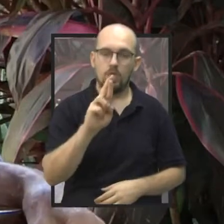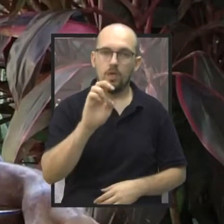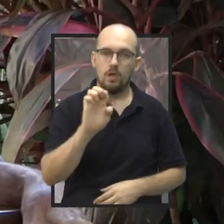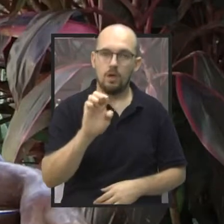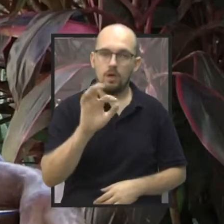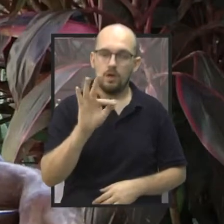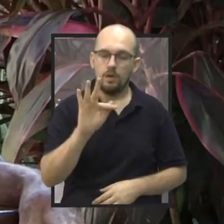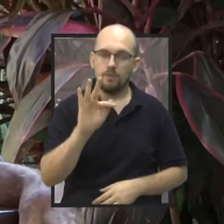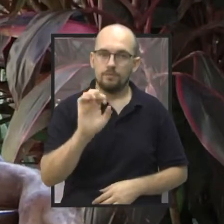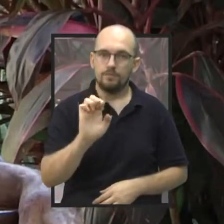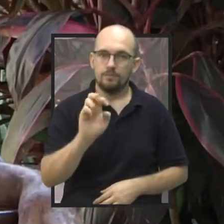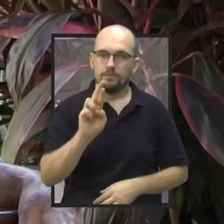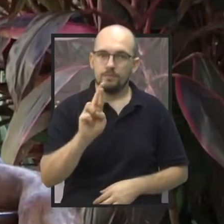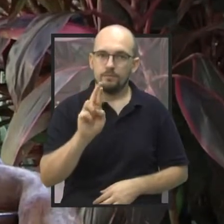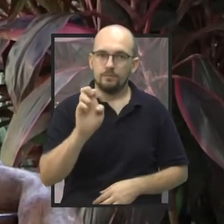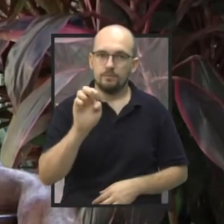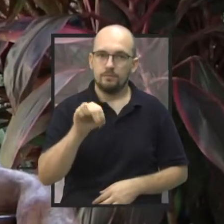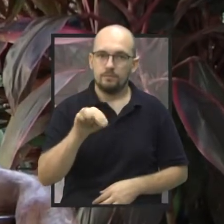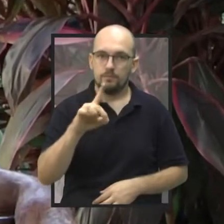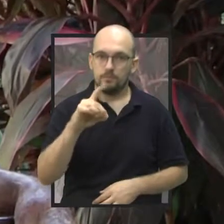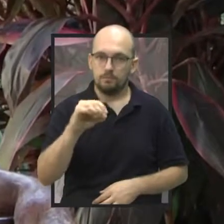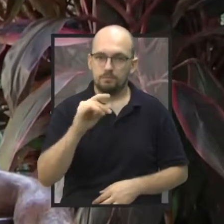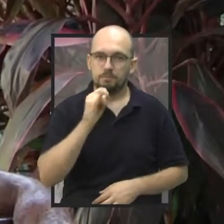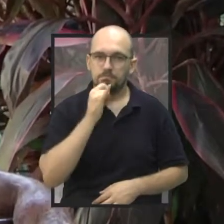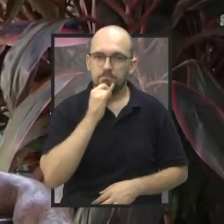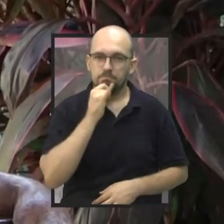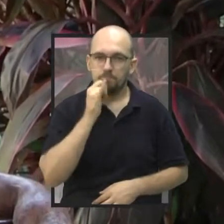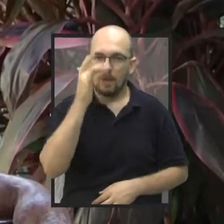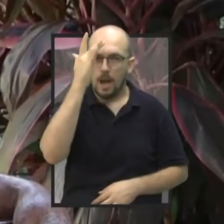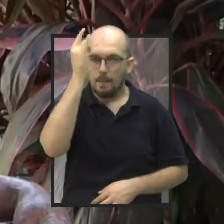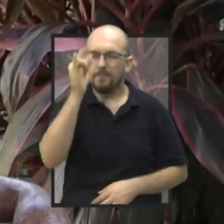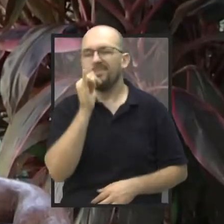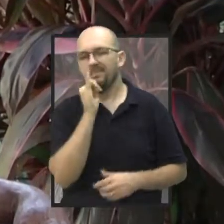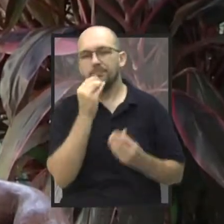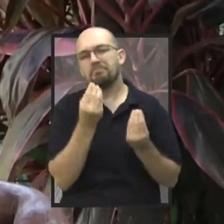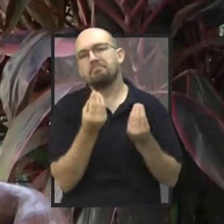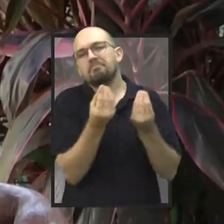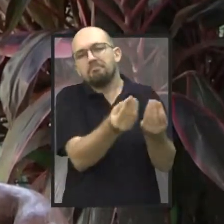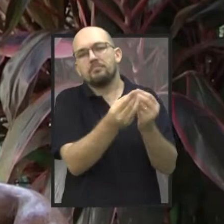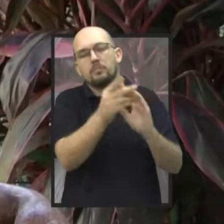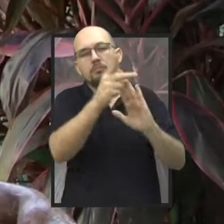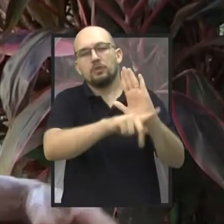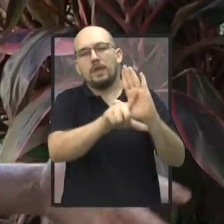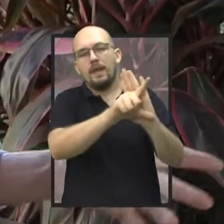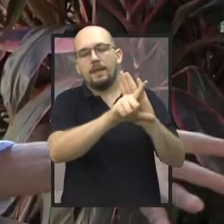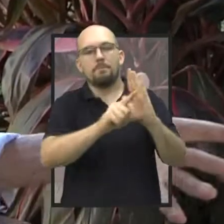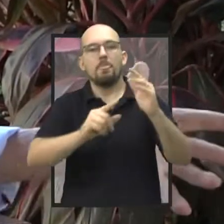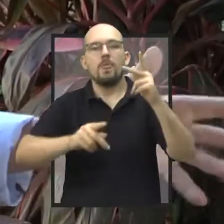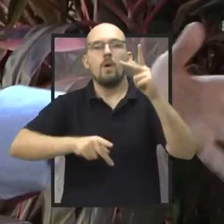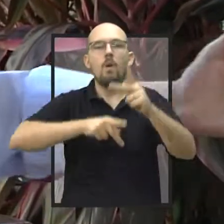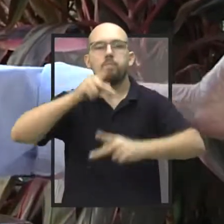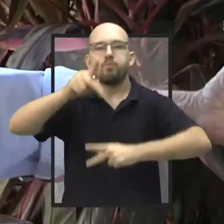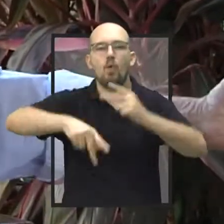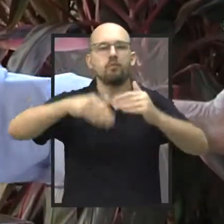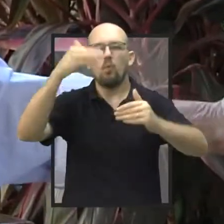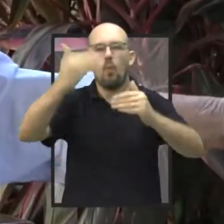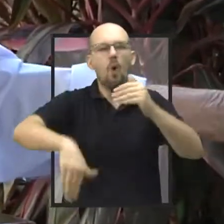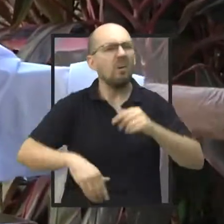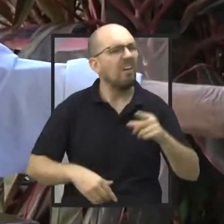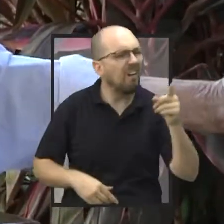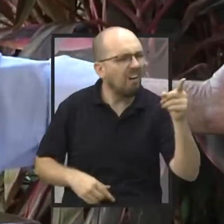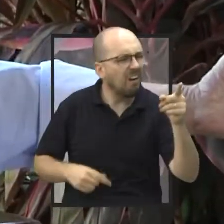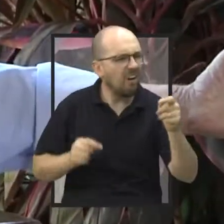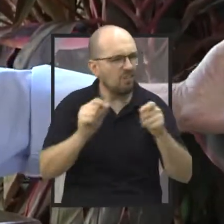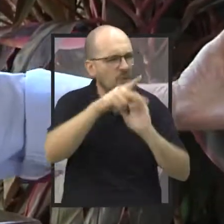Então é apresentado amanhã na Câmara um projeto de lei que eu não concordo com ele, o povo não concorda, vai prejudicar